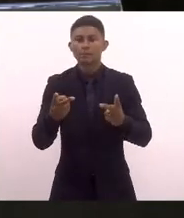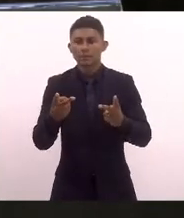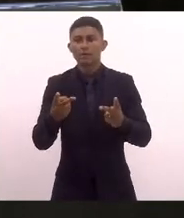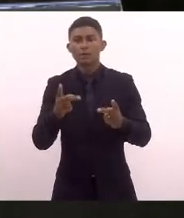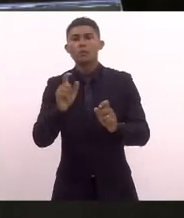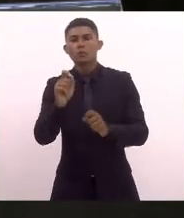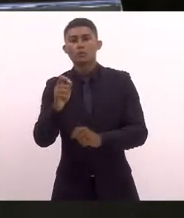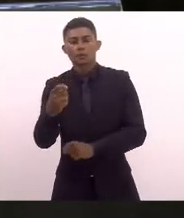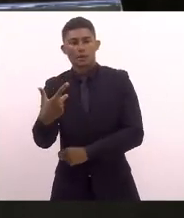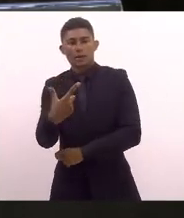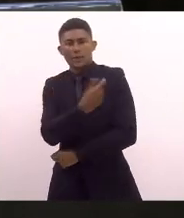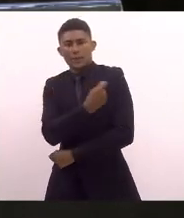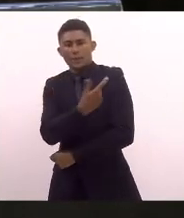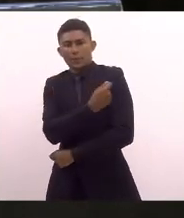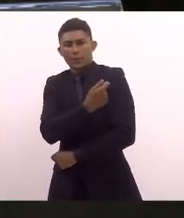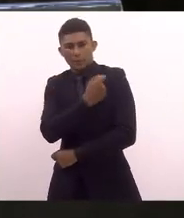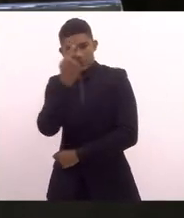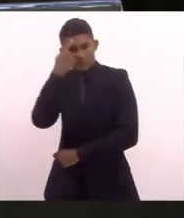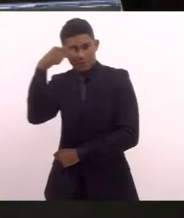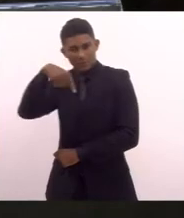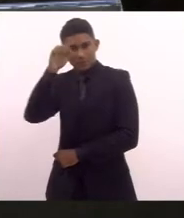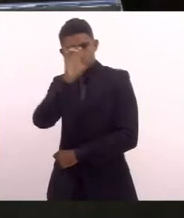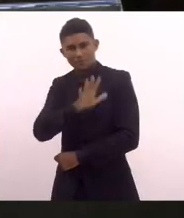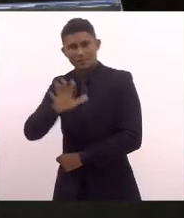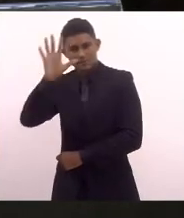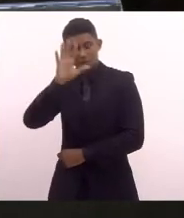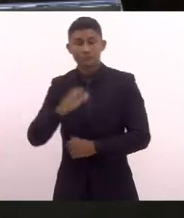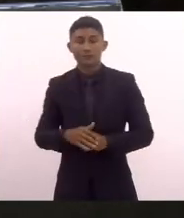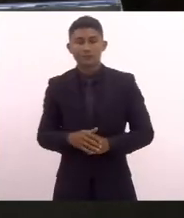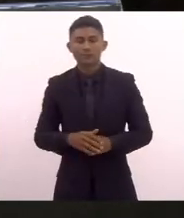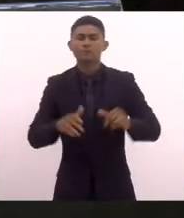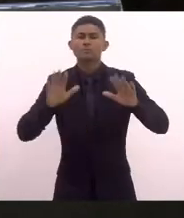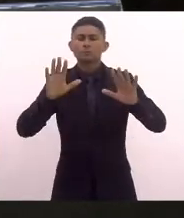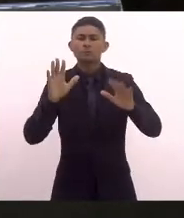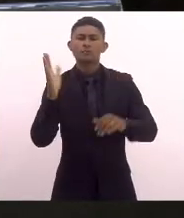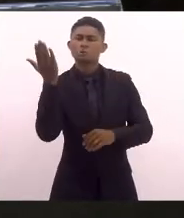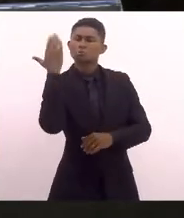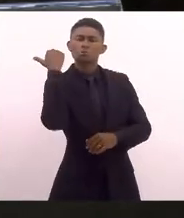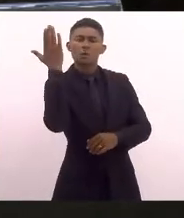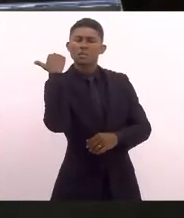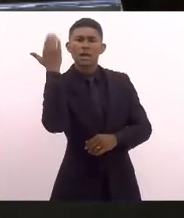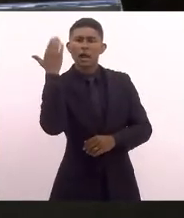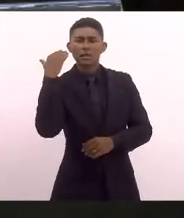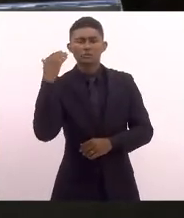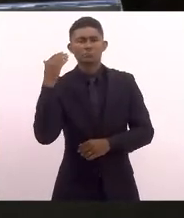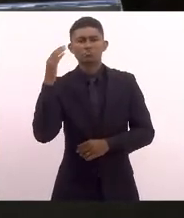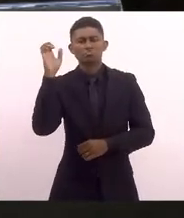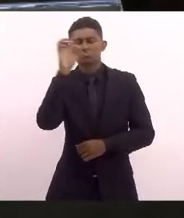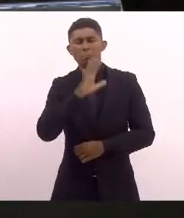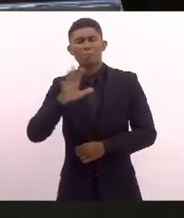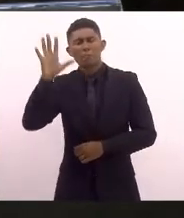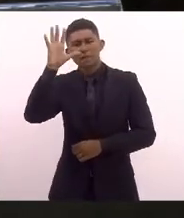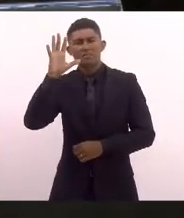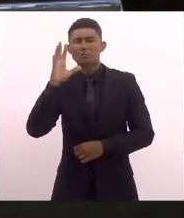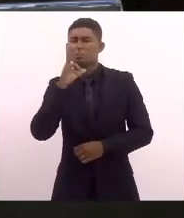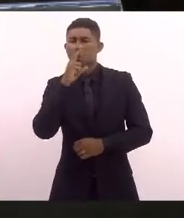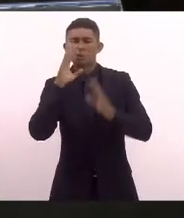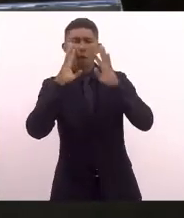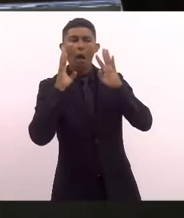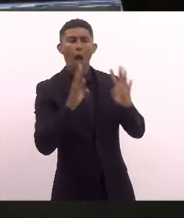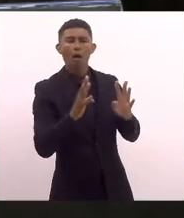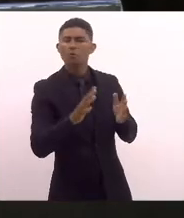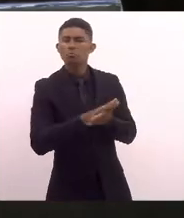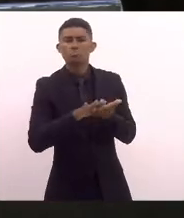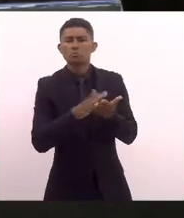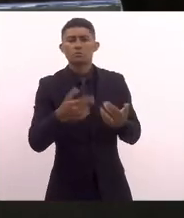em todo esse país. Mas, até então, nós não éramos reconhecidos nem no Brasil e nem em alguns outros